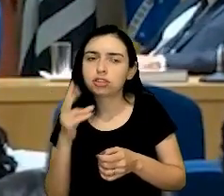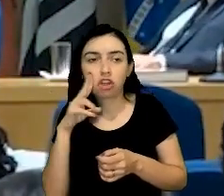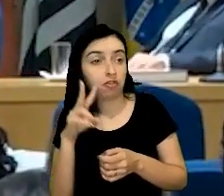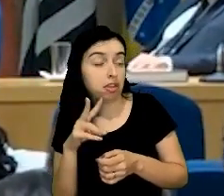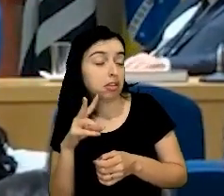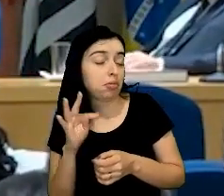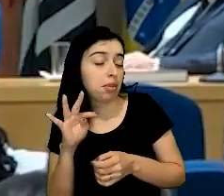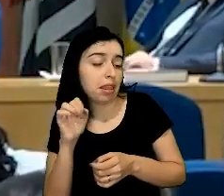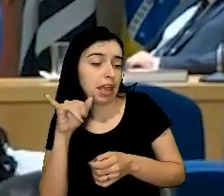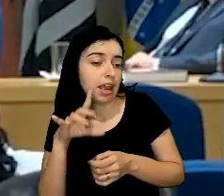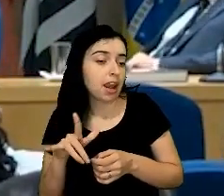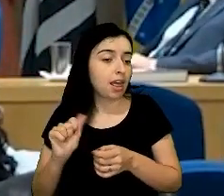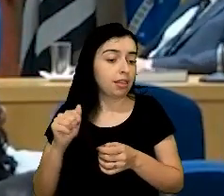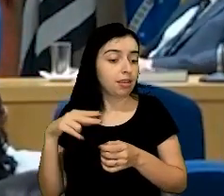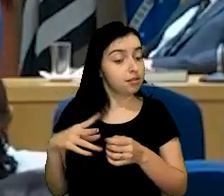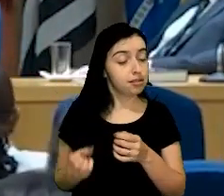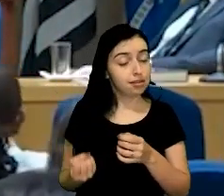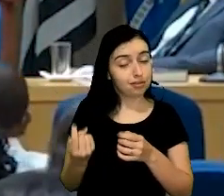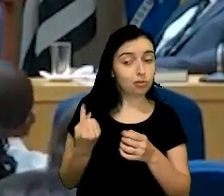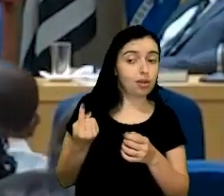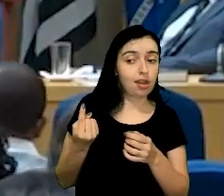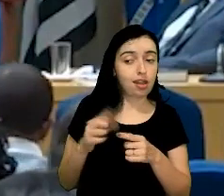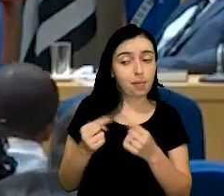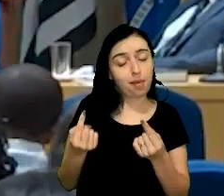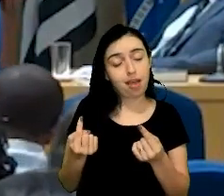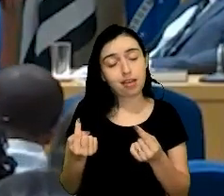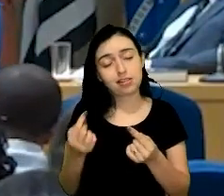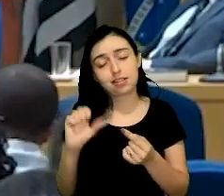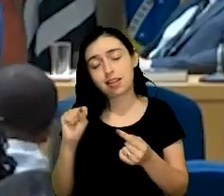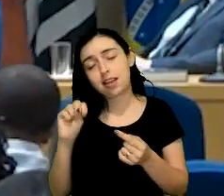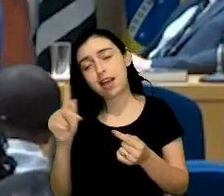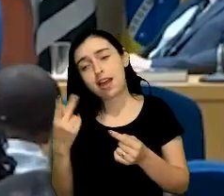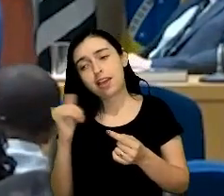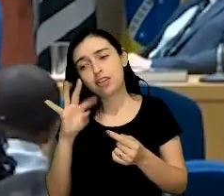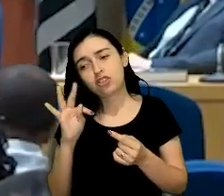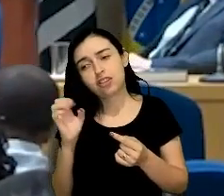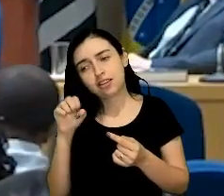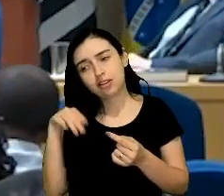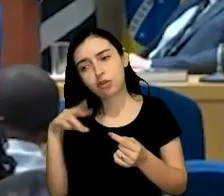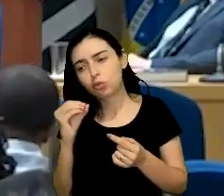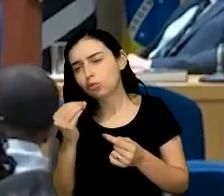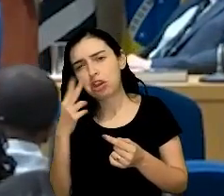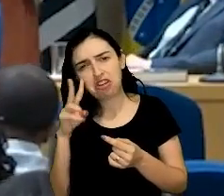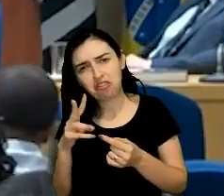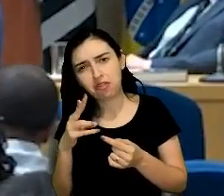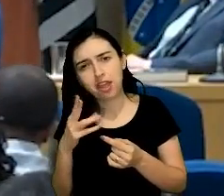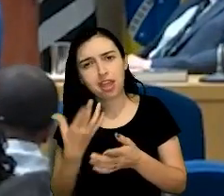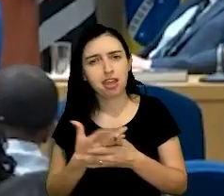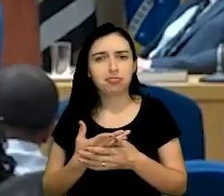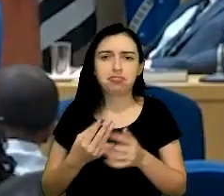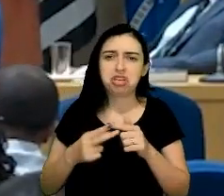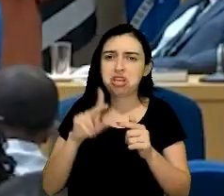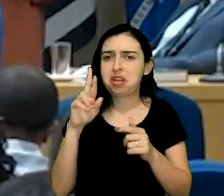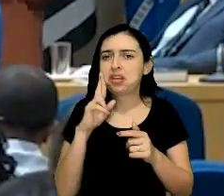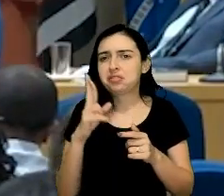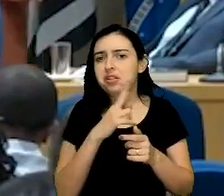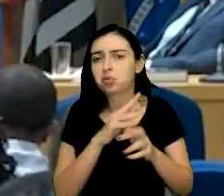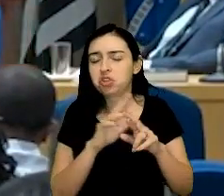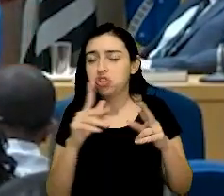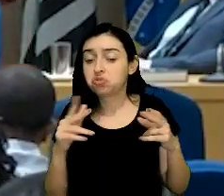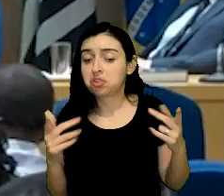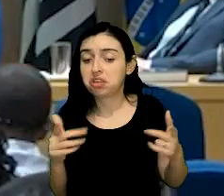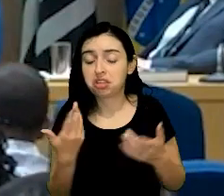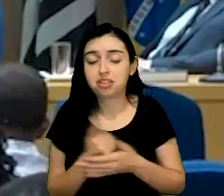exótico, mas né, o haitiano nós não estamos vendo. Nós não estamos vendo nenhum restaurante cubano. Até pode ter alguma, quem sabe